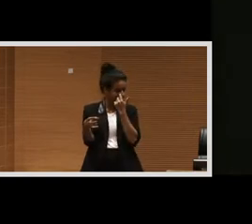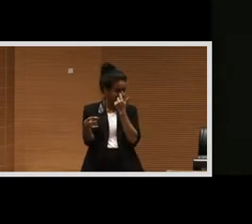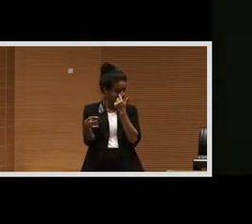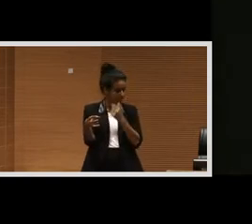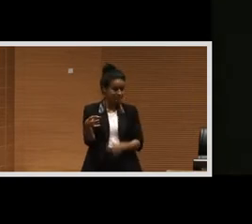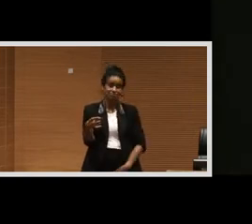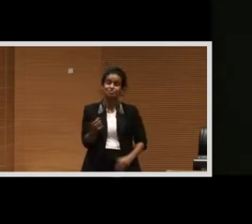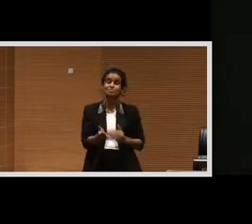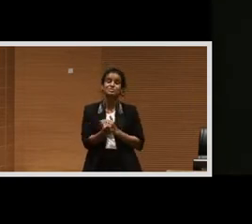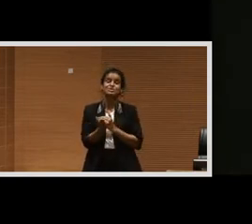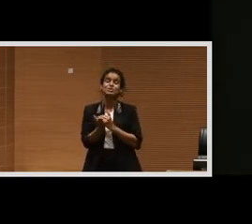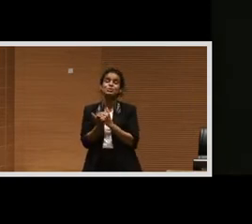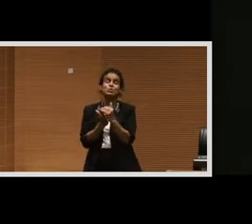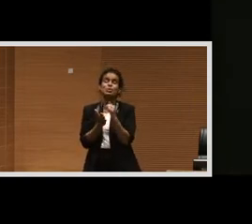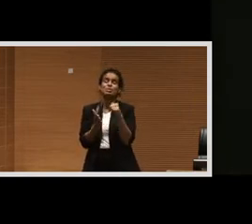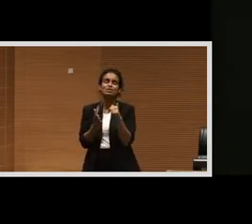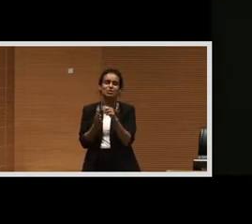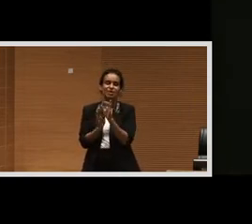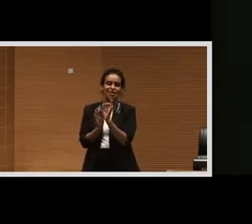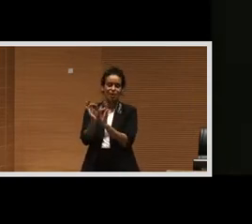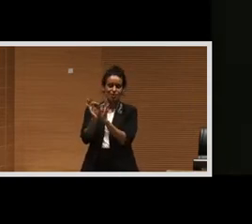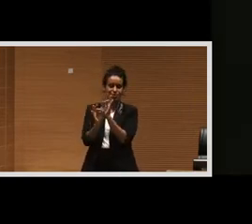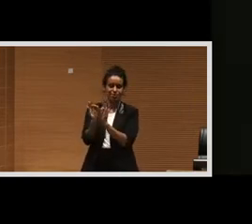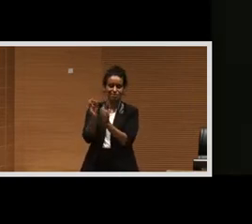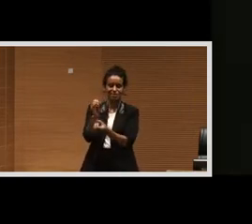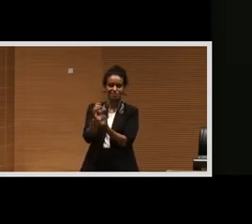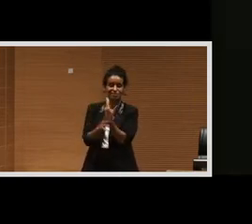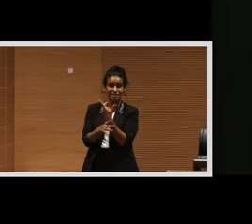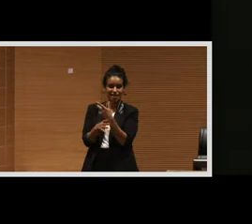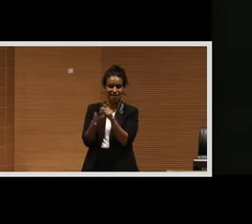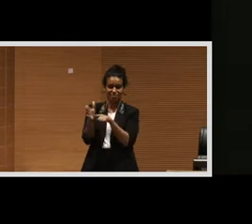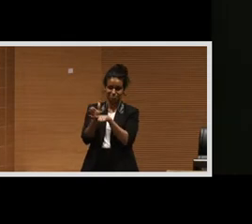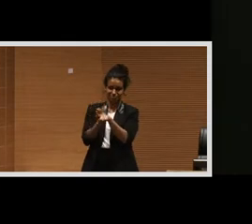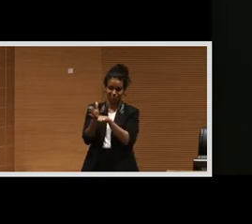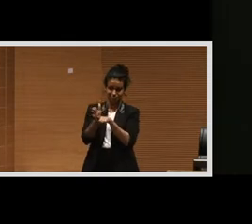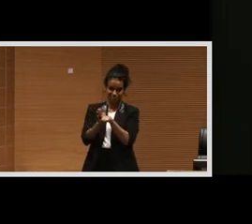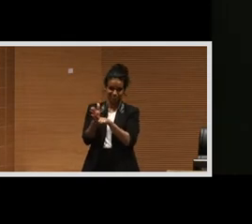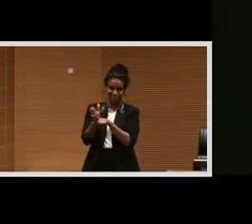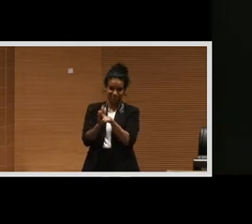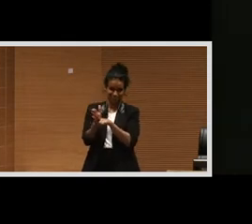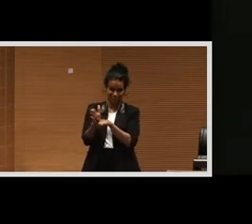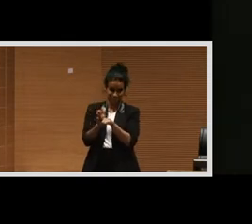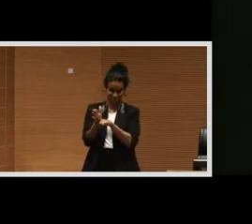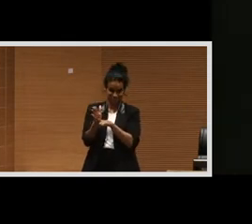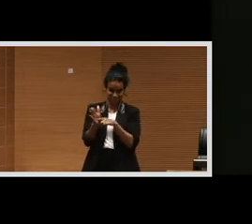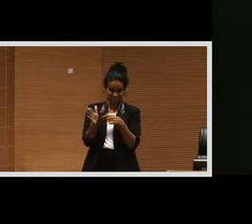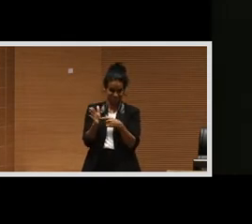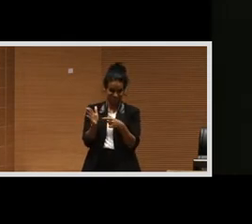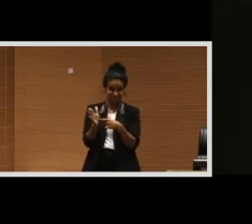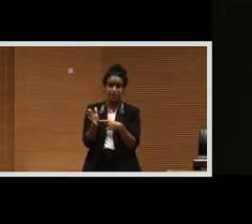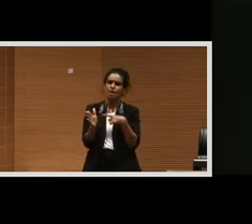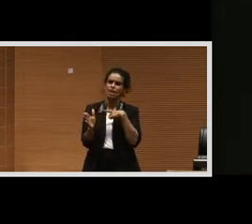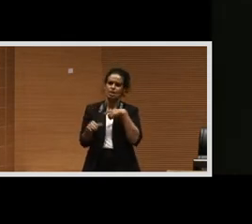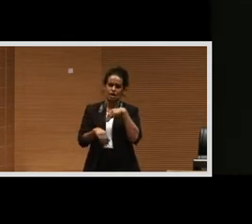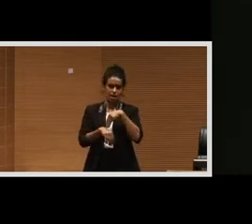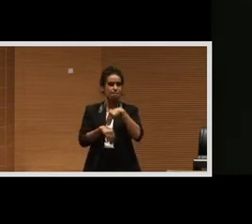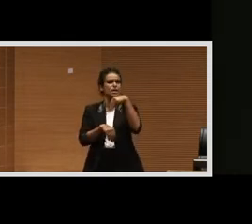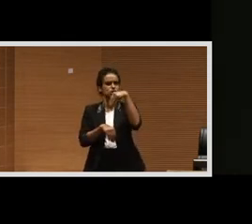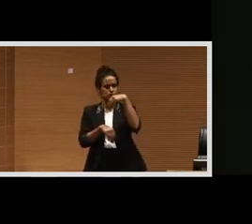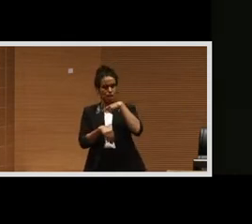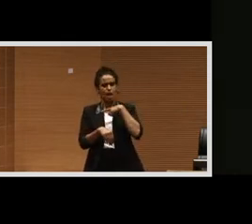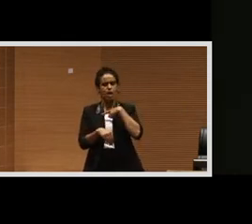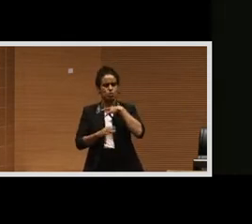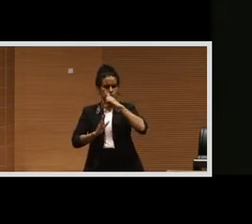Pessoa. Fizeram um projeto de pesquisa, certo? Inclusive, tem dissertação de mestrado sobre o